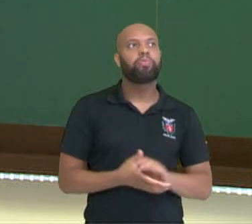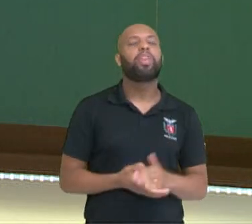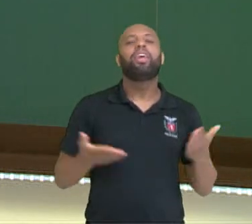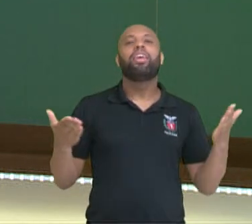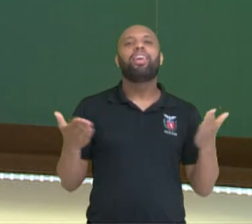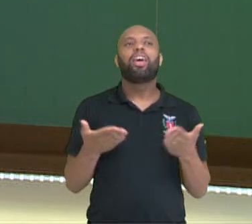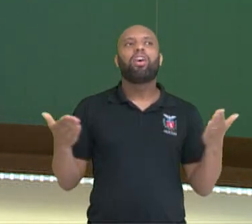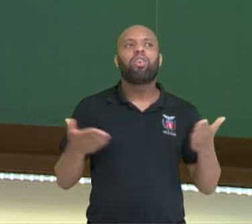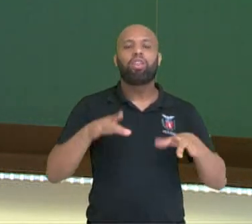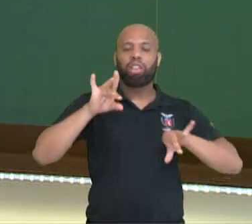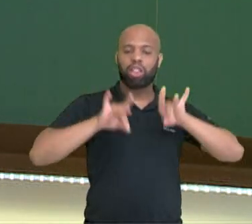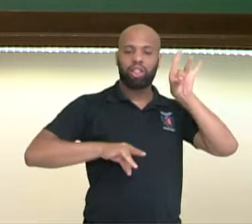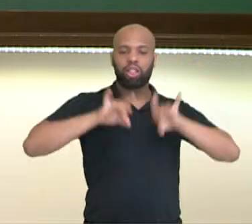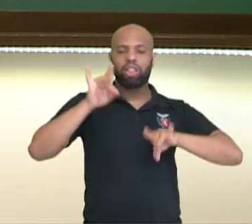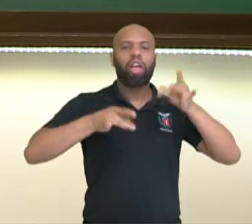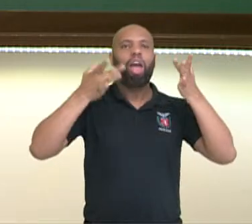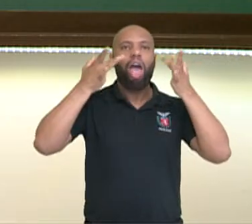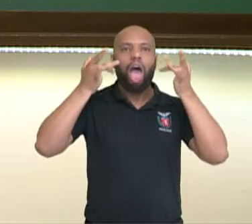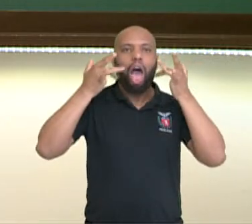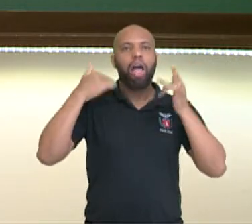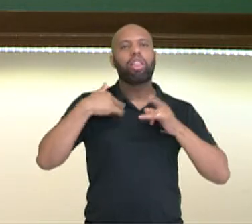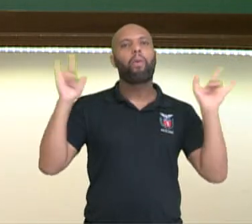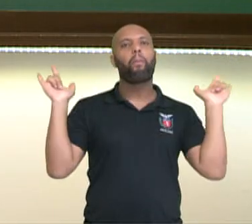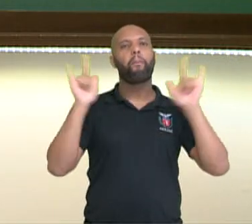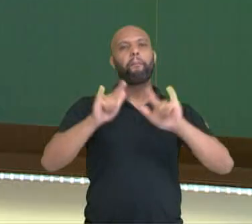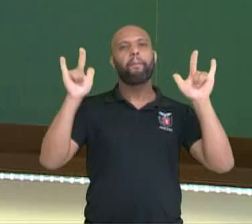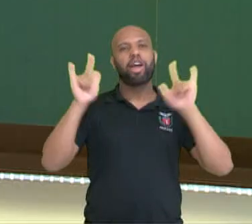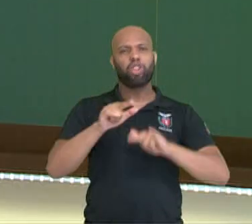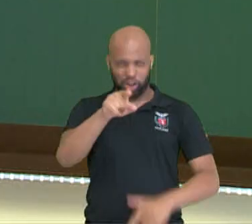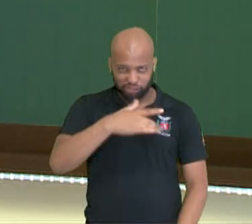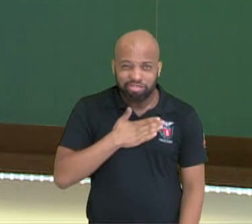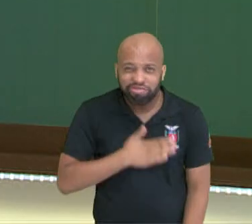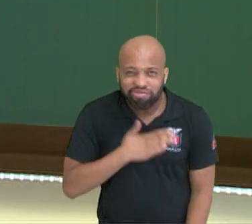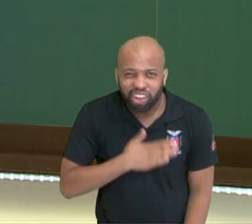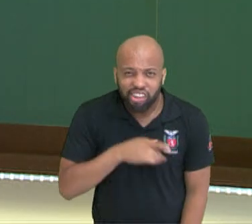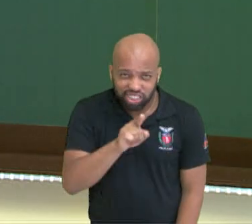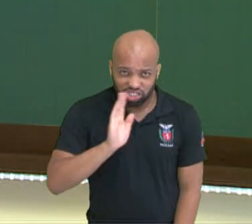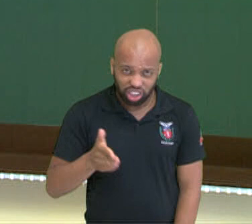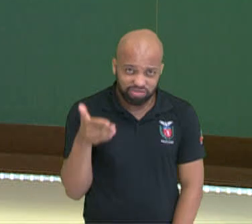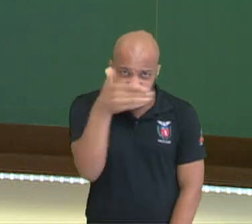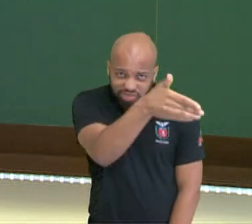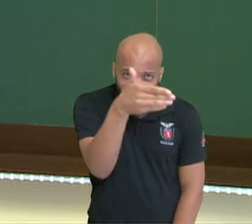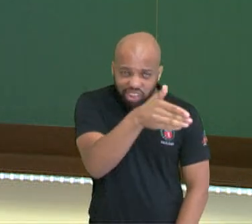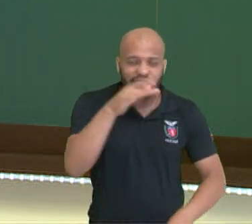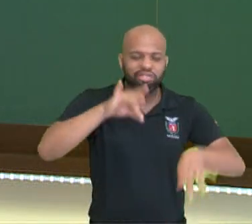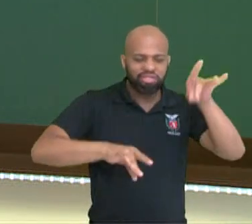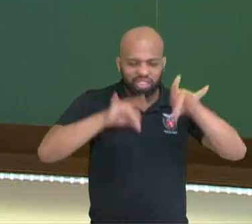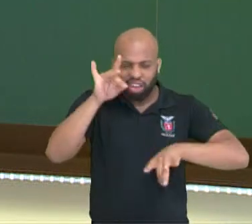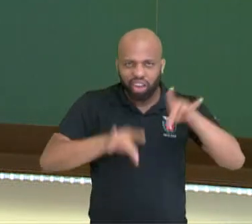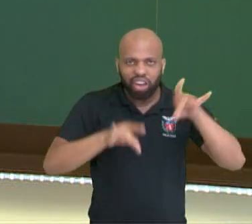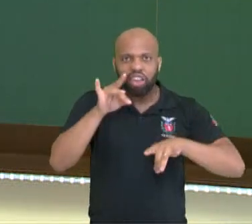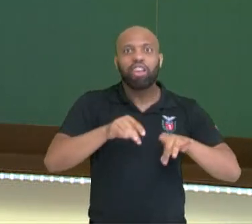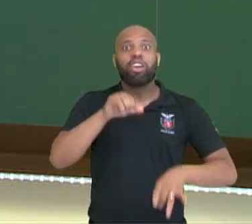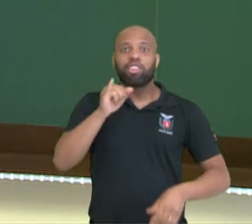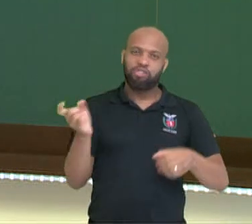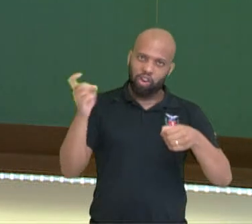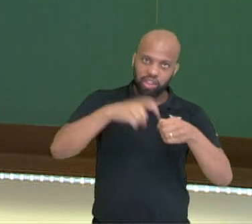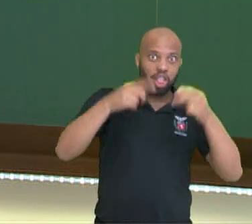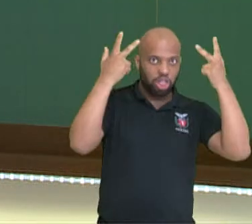Teatro. Teatro, eu adoro teatro. Você gosta de teatro? Já foi ao teatro? Aconselho aí a um teatro. Quando voltar,